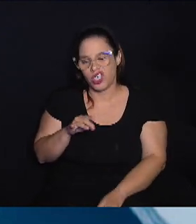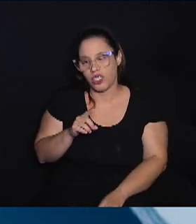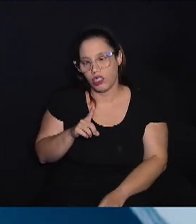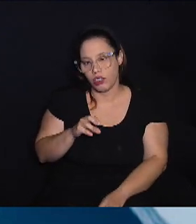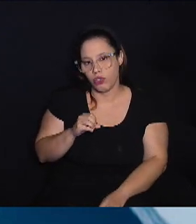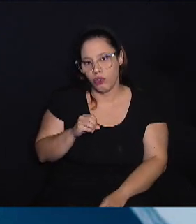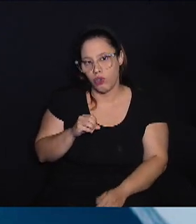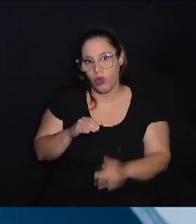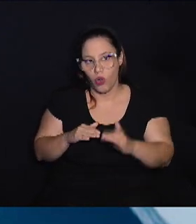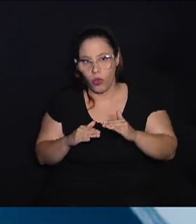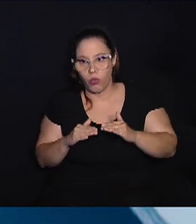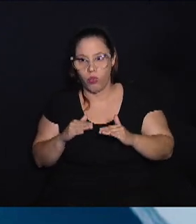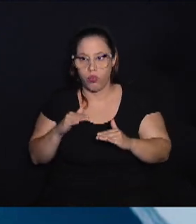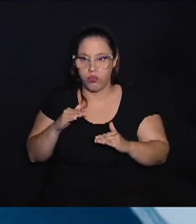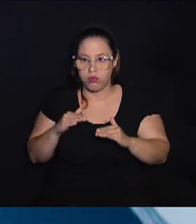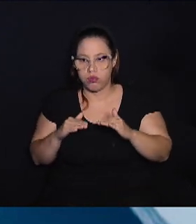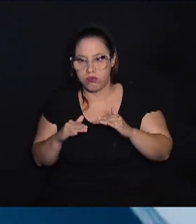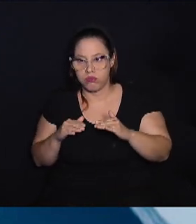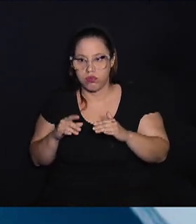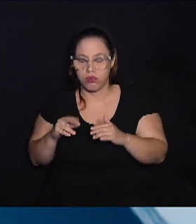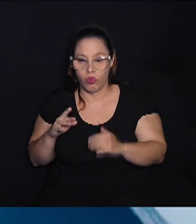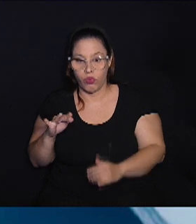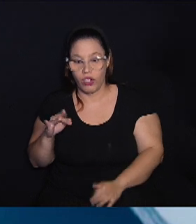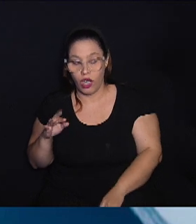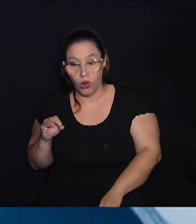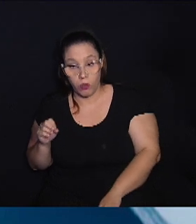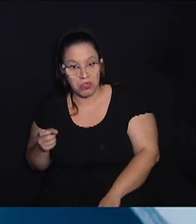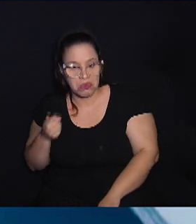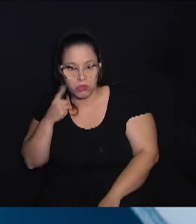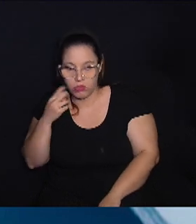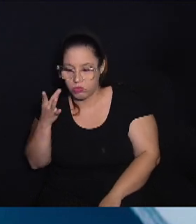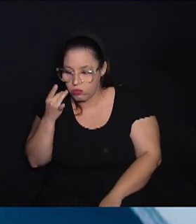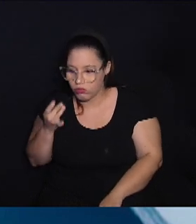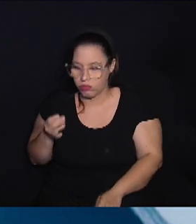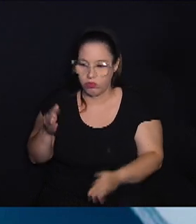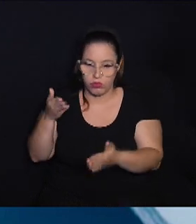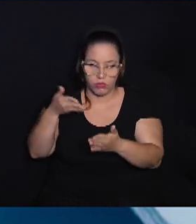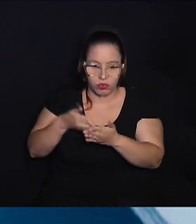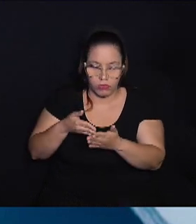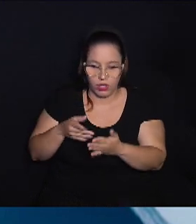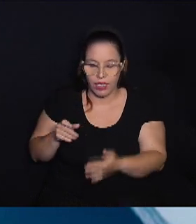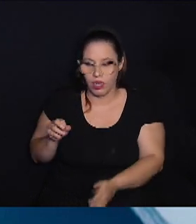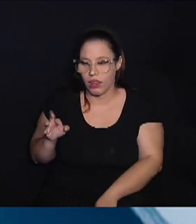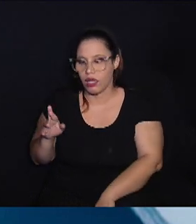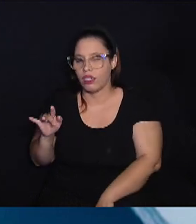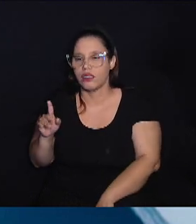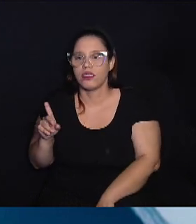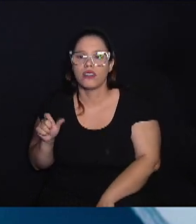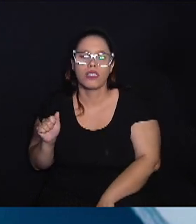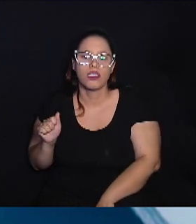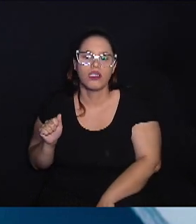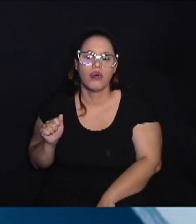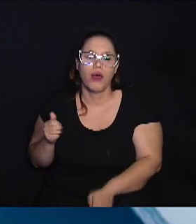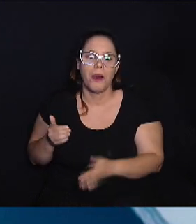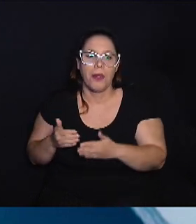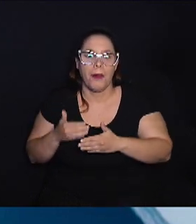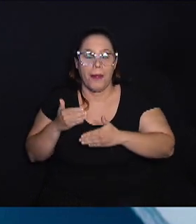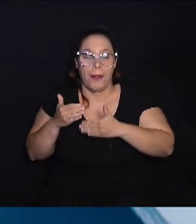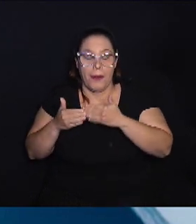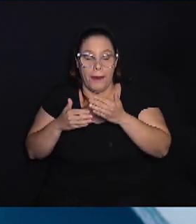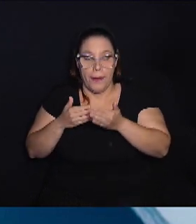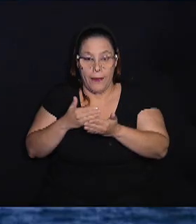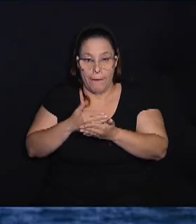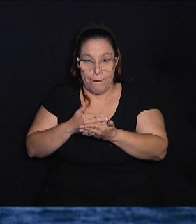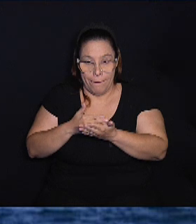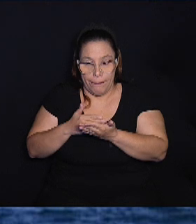é que o fenômeno ainda não tinha sido registrado nesta região específica da Antártida. À medida que a água aquece, o